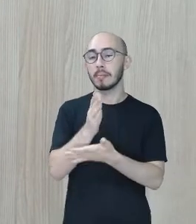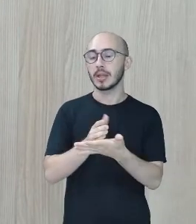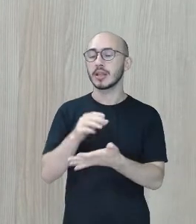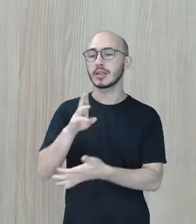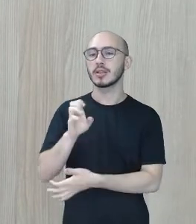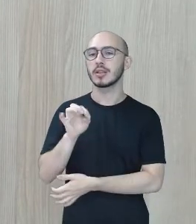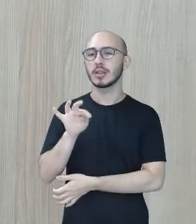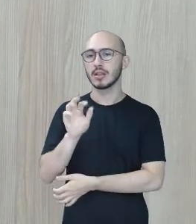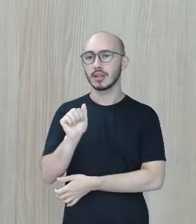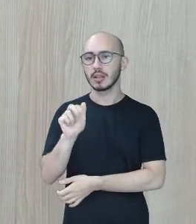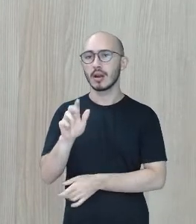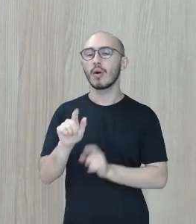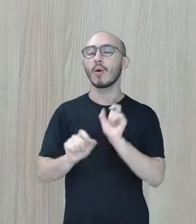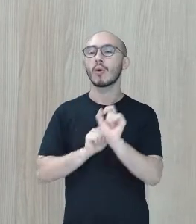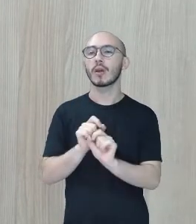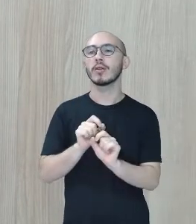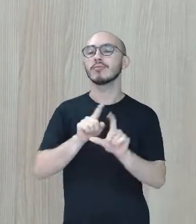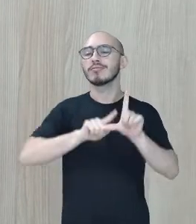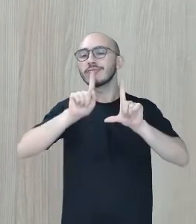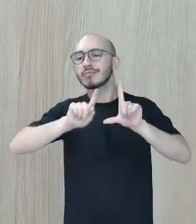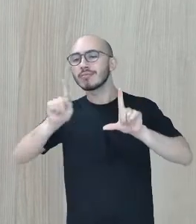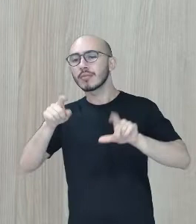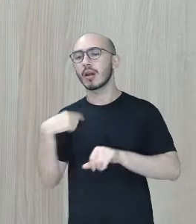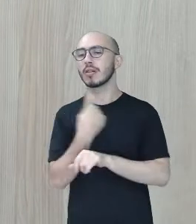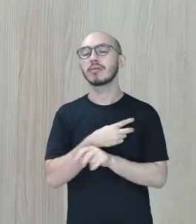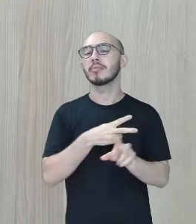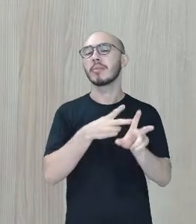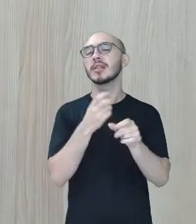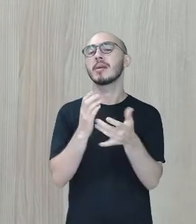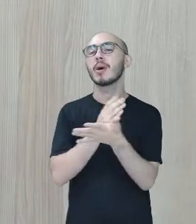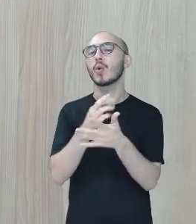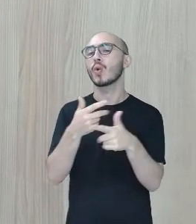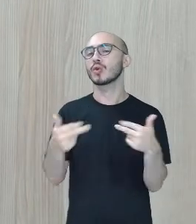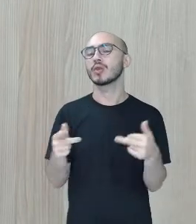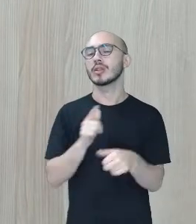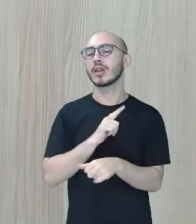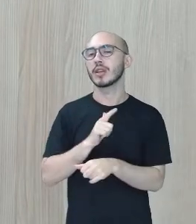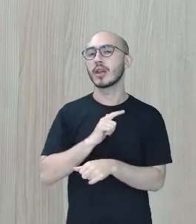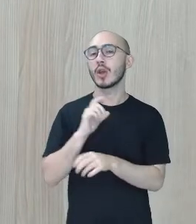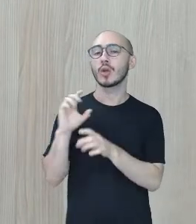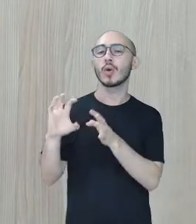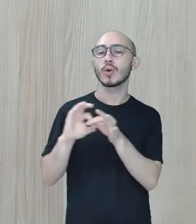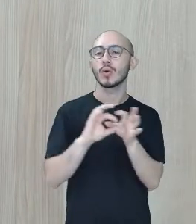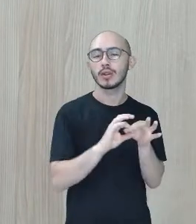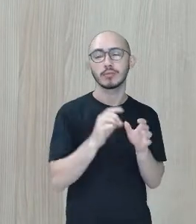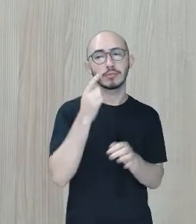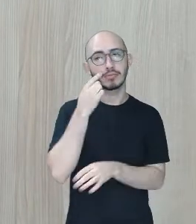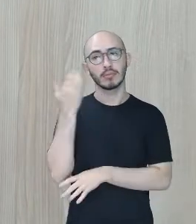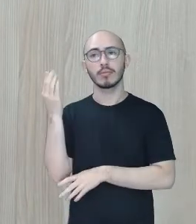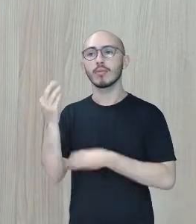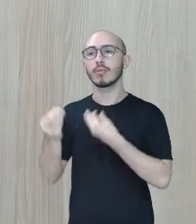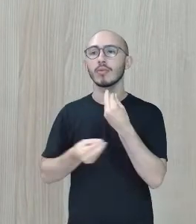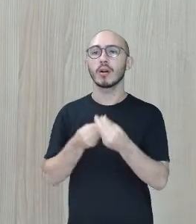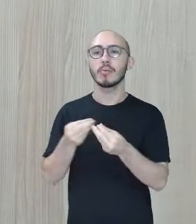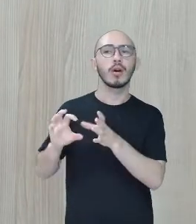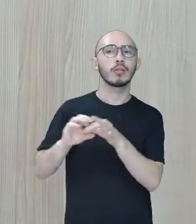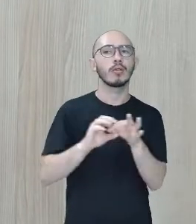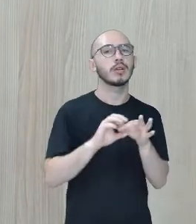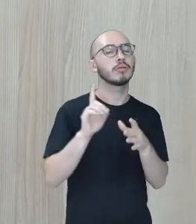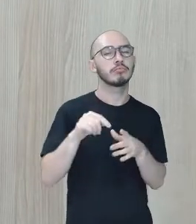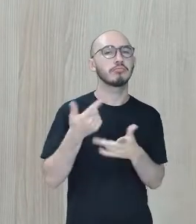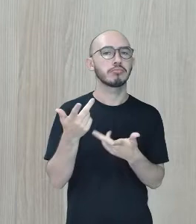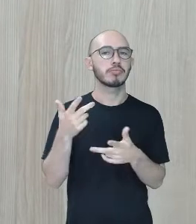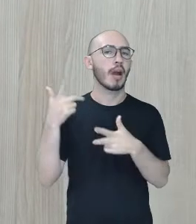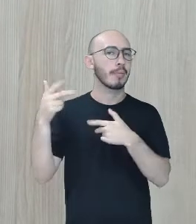estatística ajudam a gente a verificar ou até perceber algumas coisas diante de um contexto. Aqui a gente está analisando uma situação bem comum que